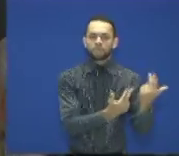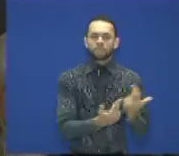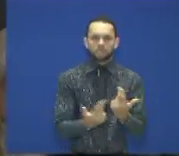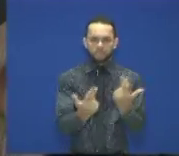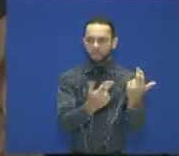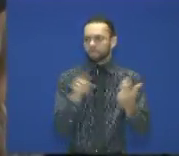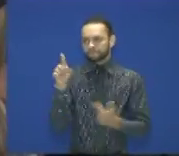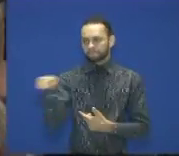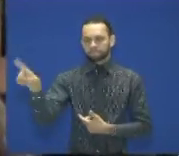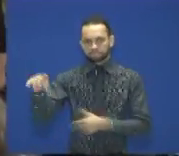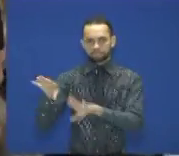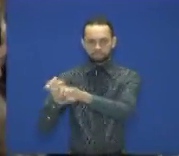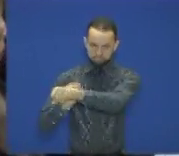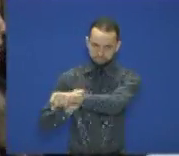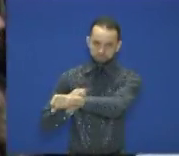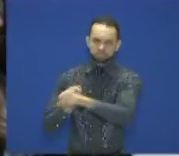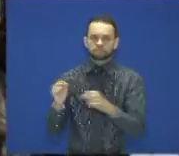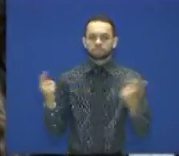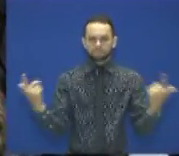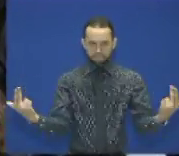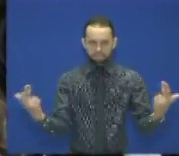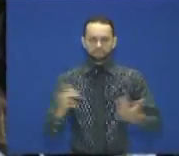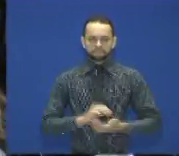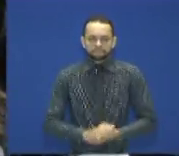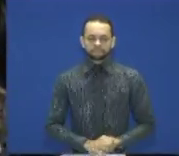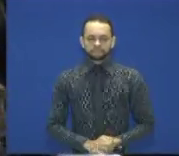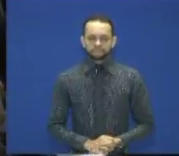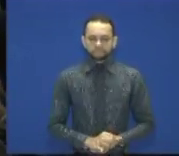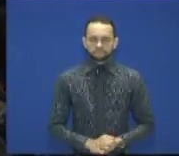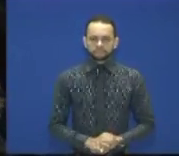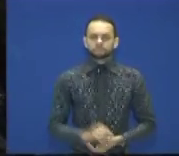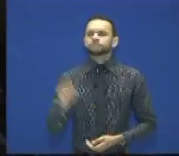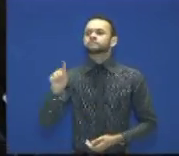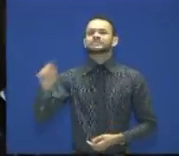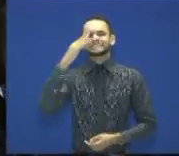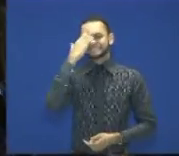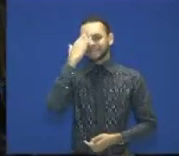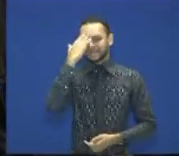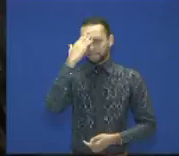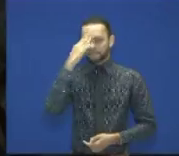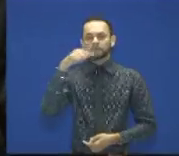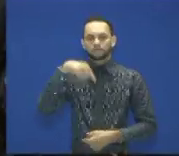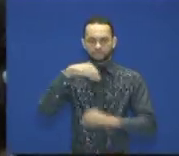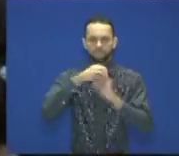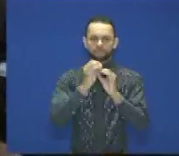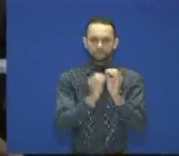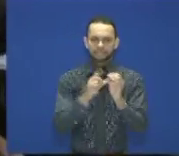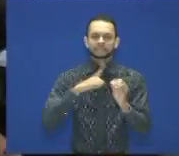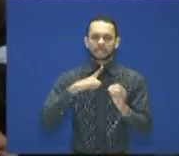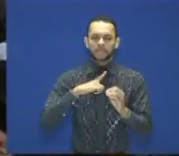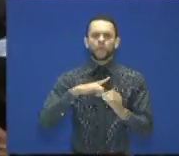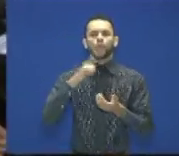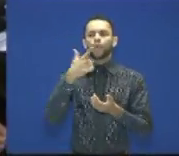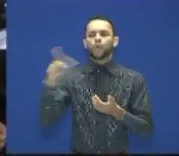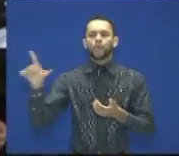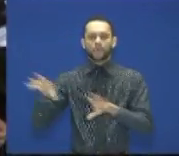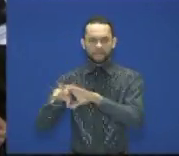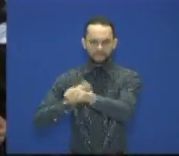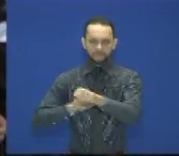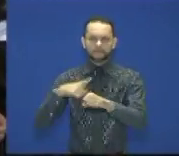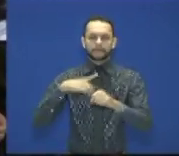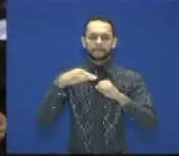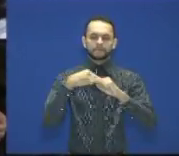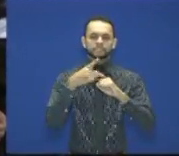Como sabem, a UFG tem outros níveis de formação, especialização, mestrado,